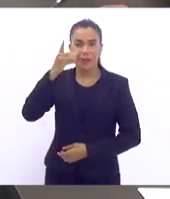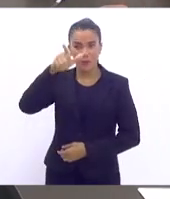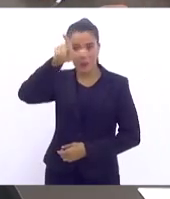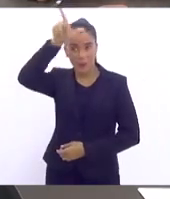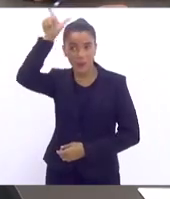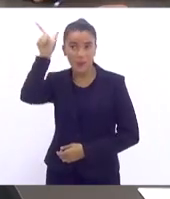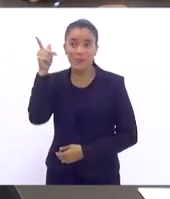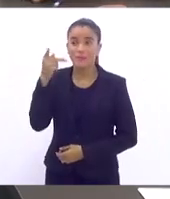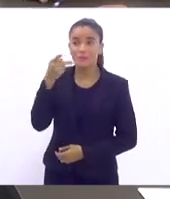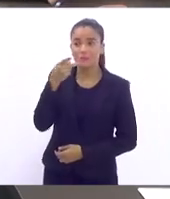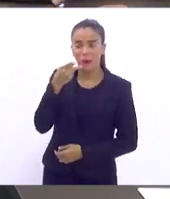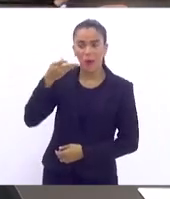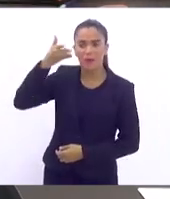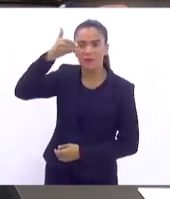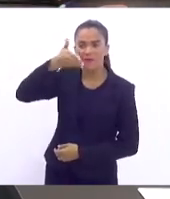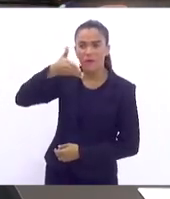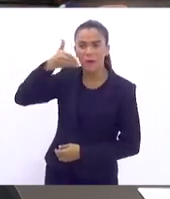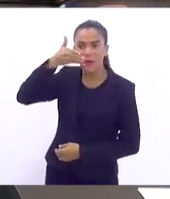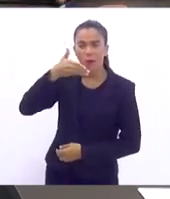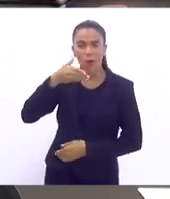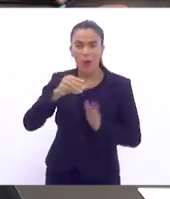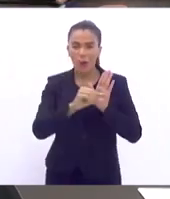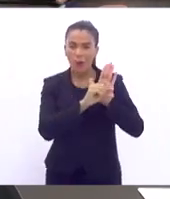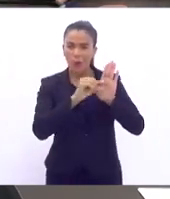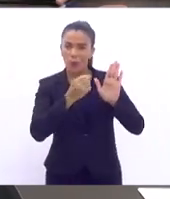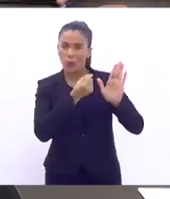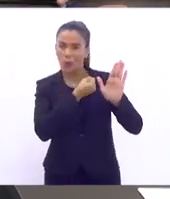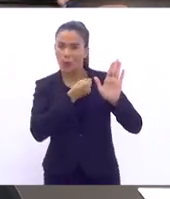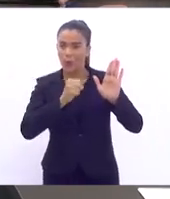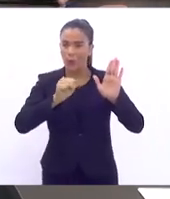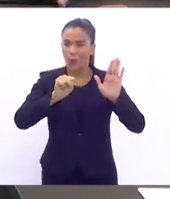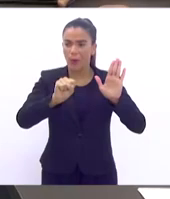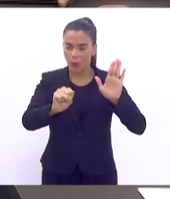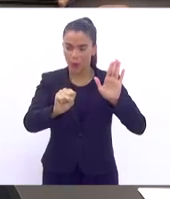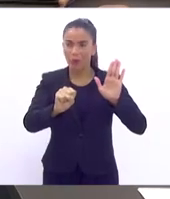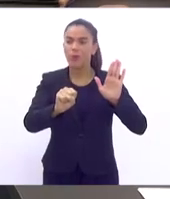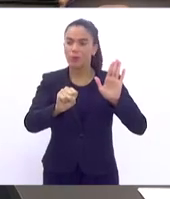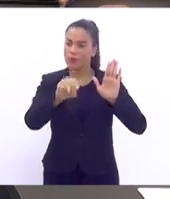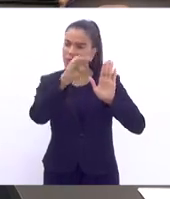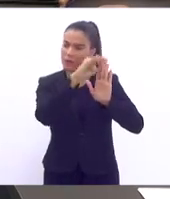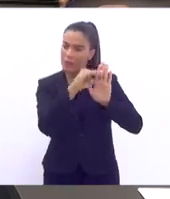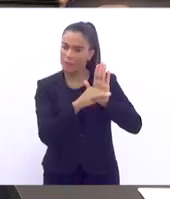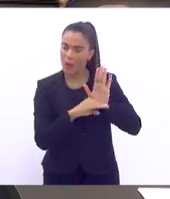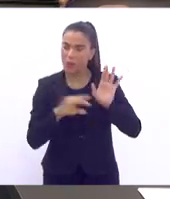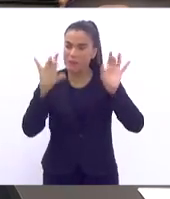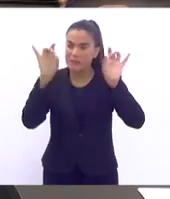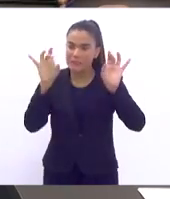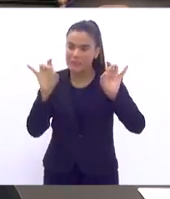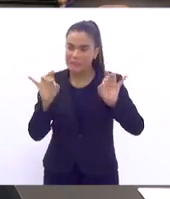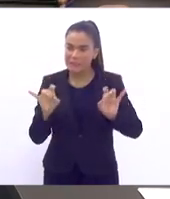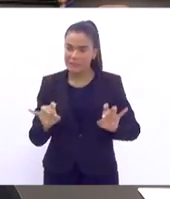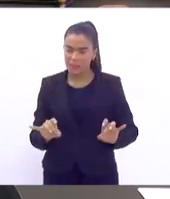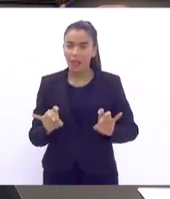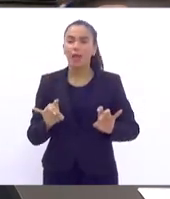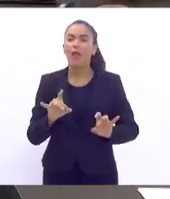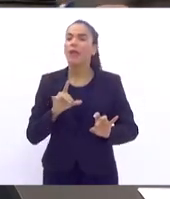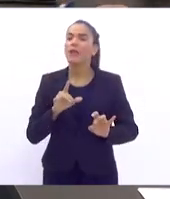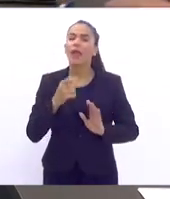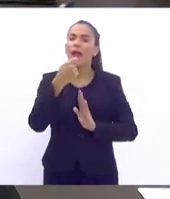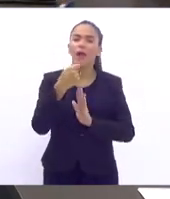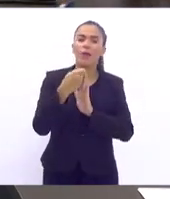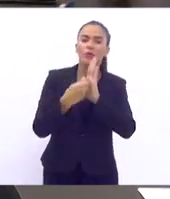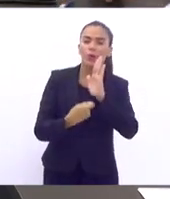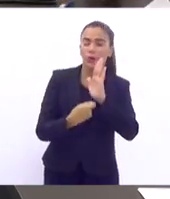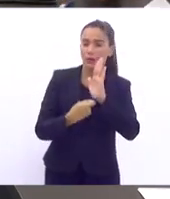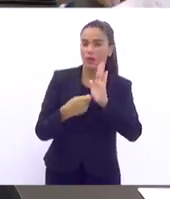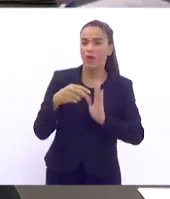do item 8 da pauta da extraordinária que é de autoria do Deputado